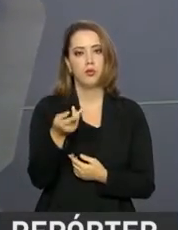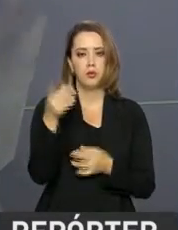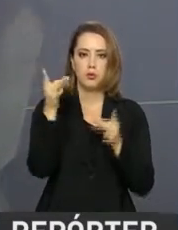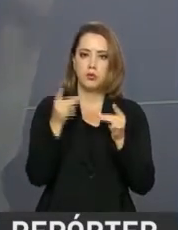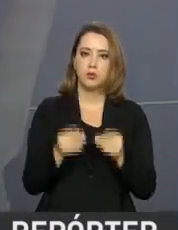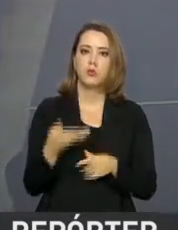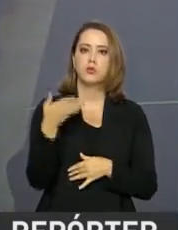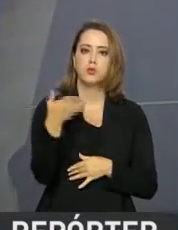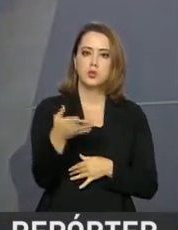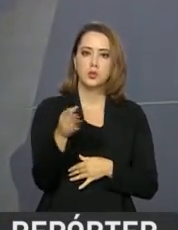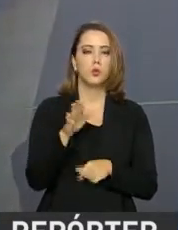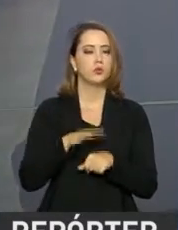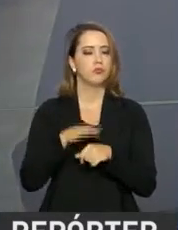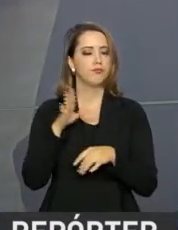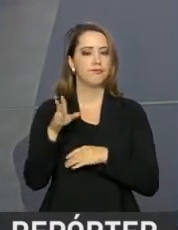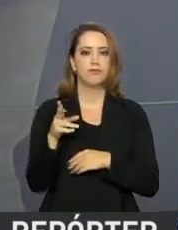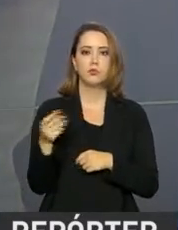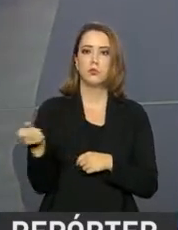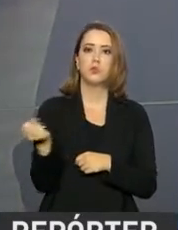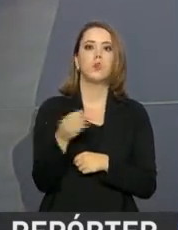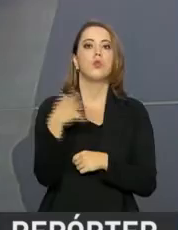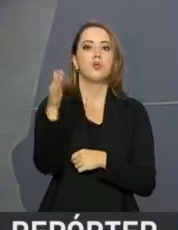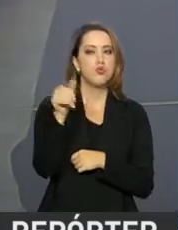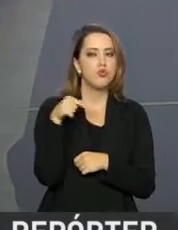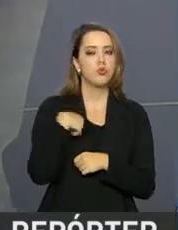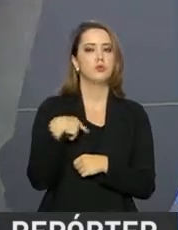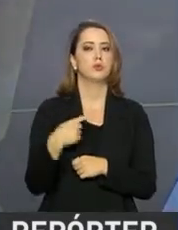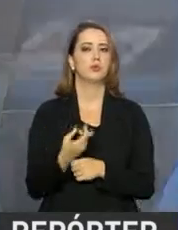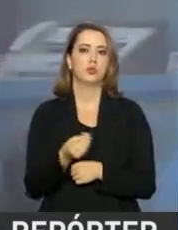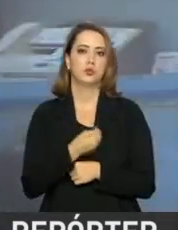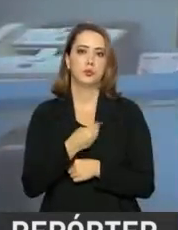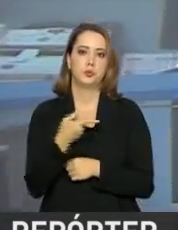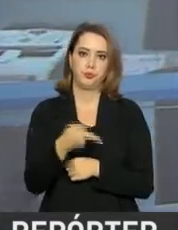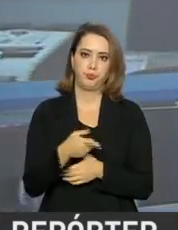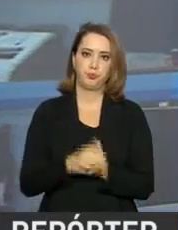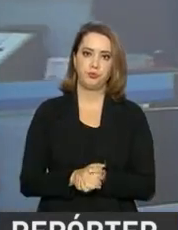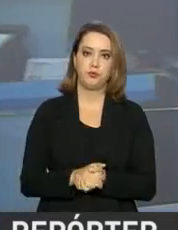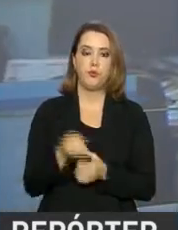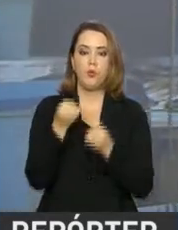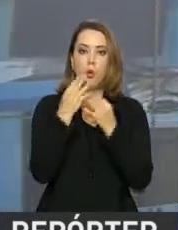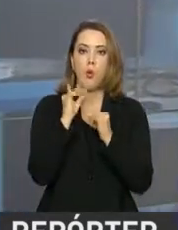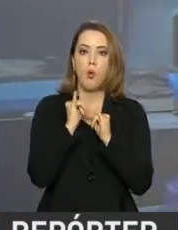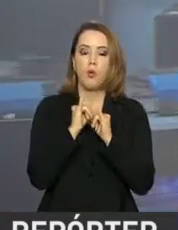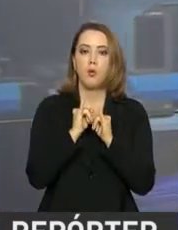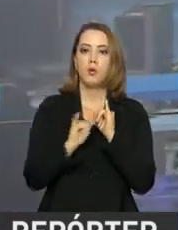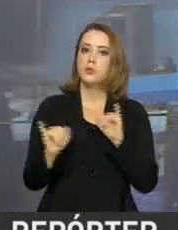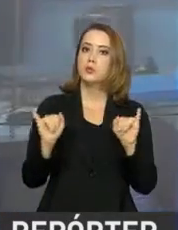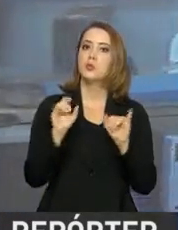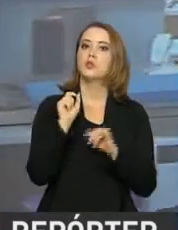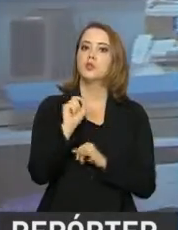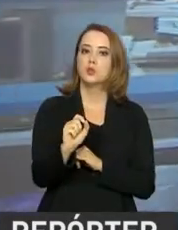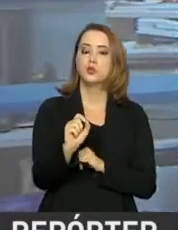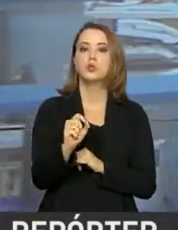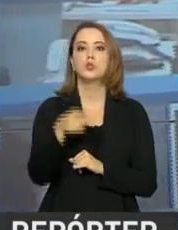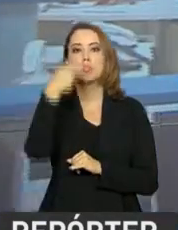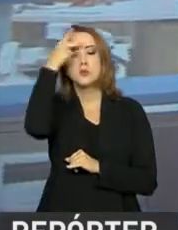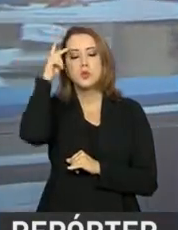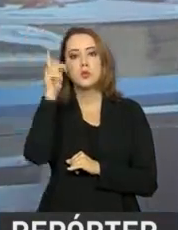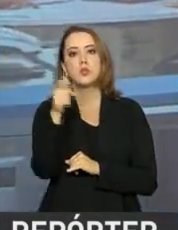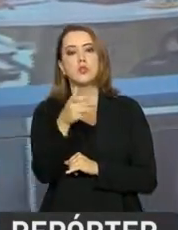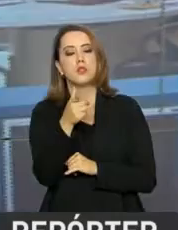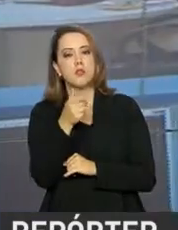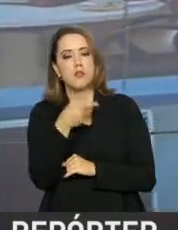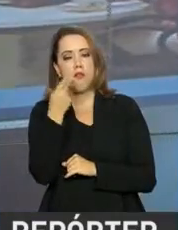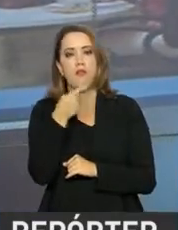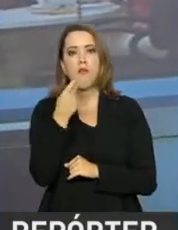informações e qualquer novidade sobre essa reunião, chama a gente aqui no estúdio. E agora uma boa notícia: o número de brasileiros que admitem beber e dirigir